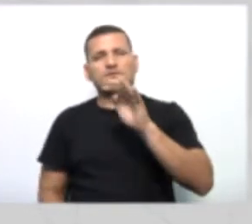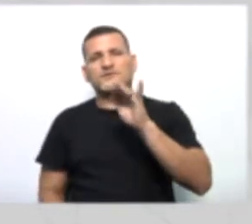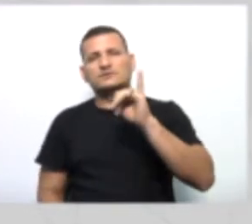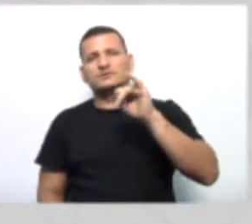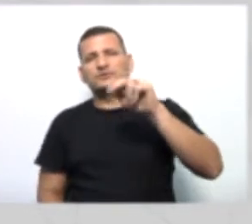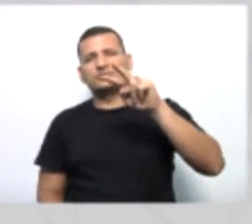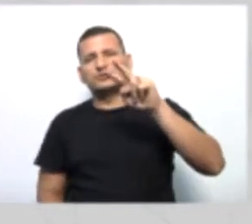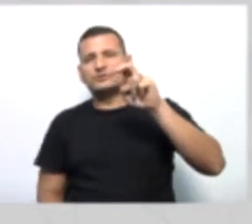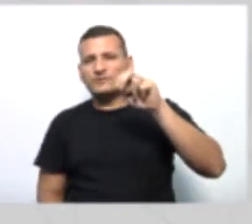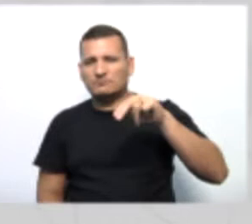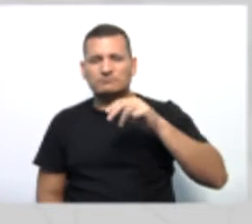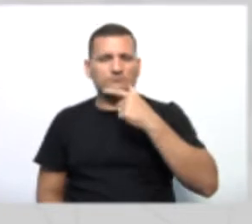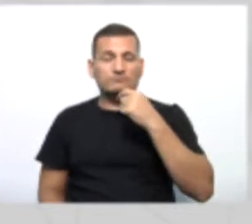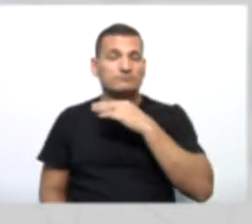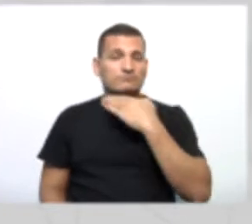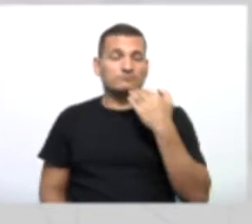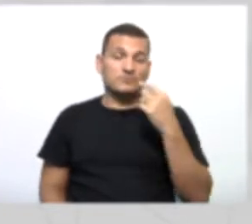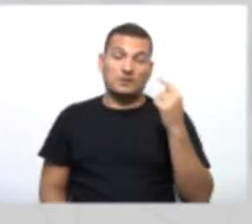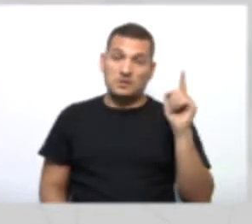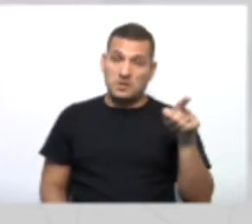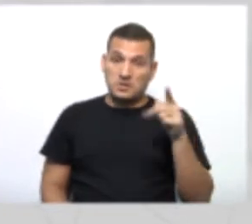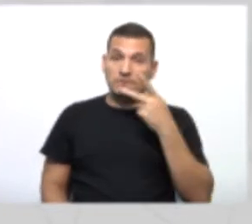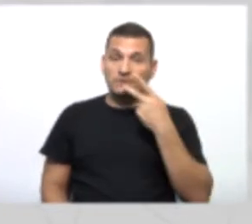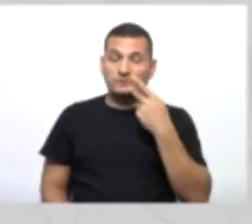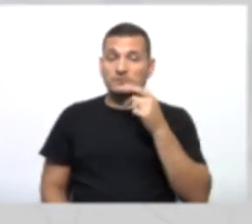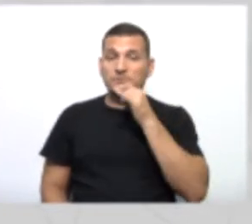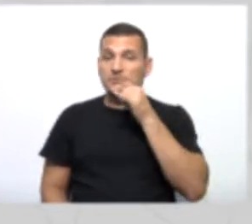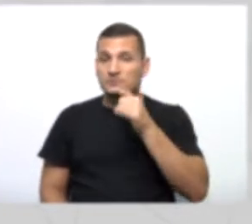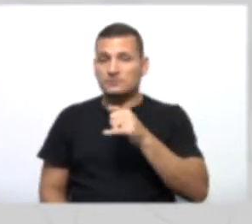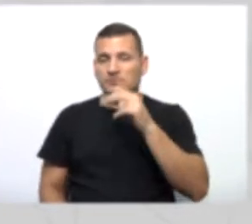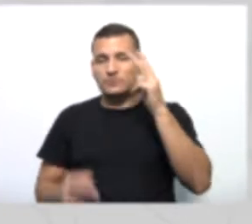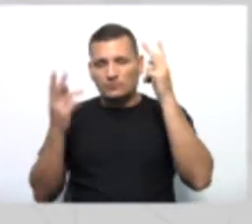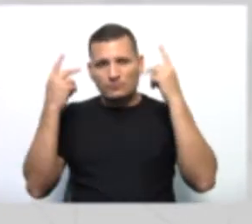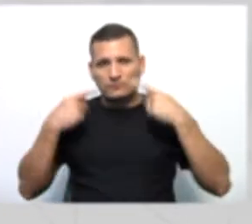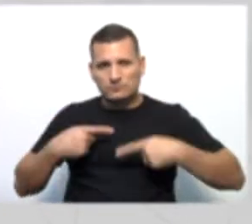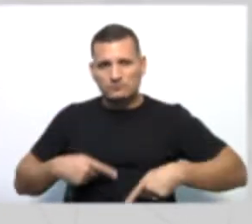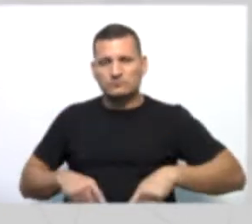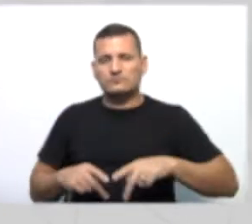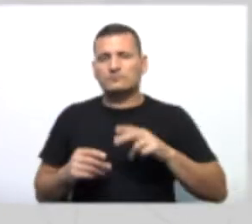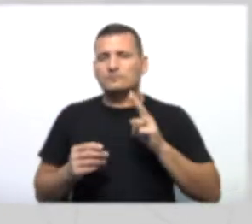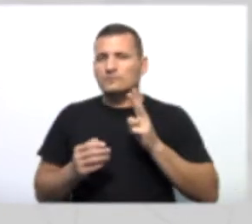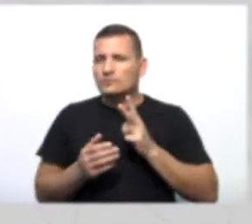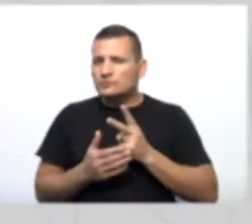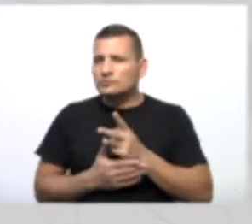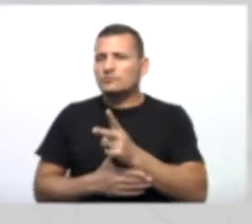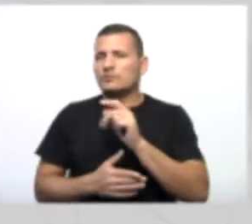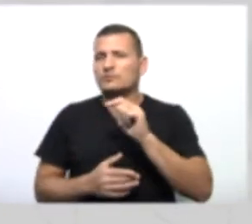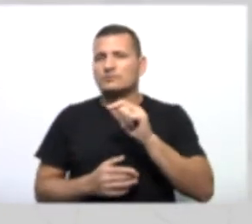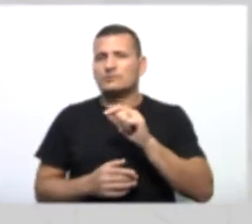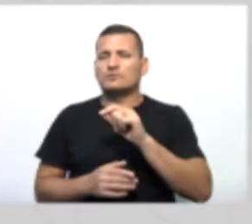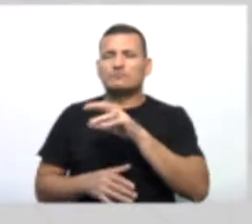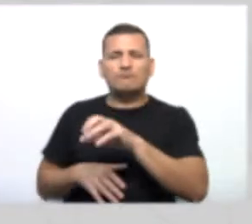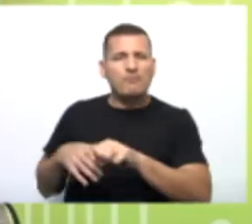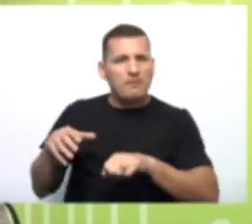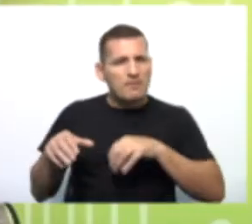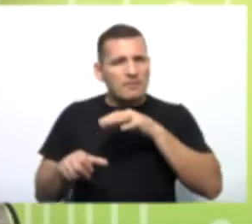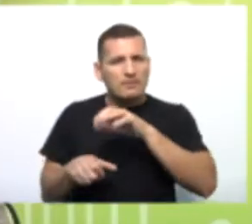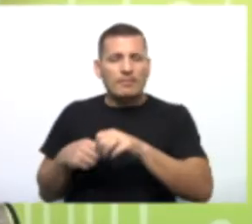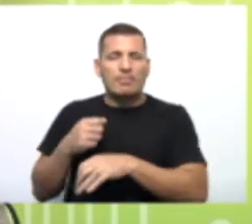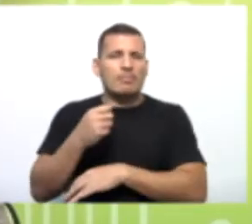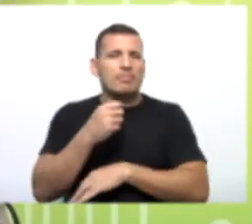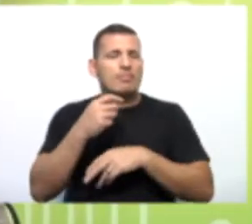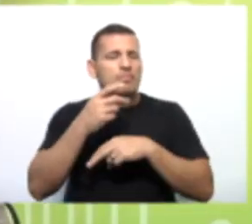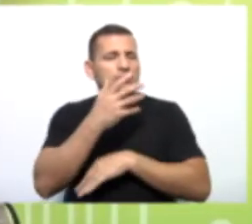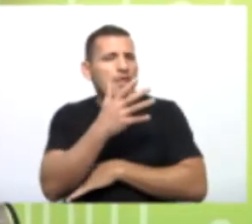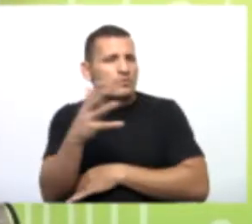Stephen Hawking. Isso, ele falou que, olha, se a sociedade, se a humanidade continuar consumindo os seus meios naturais da forma como ela